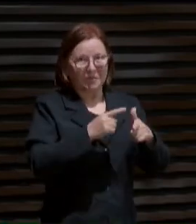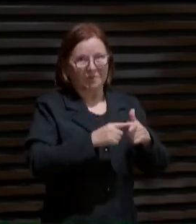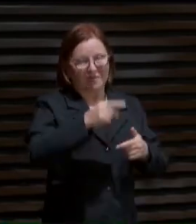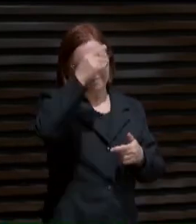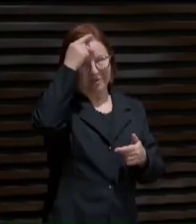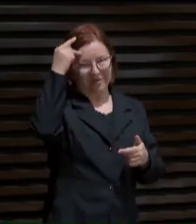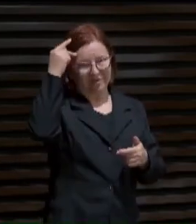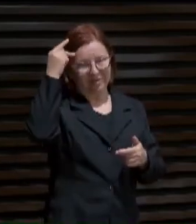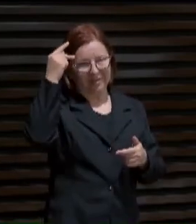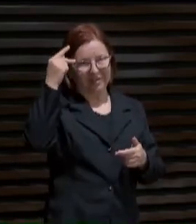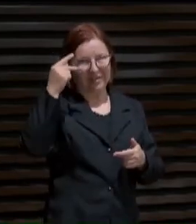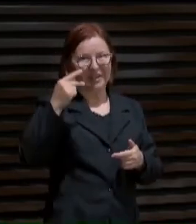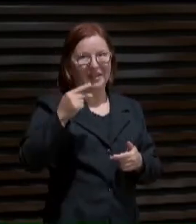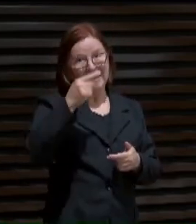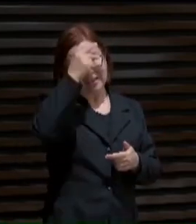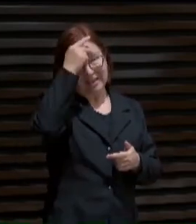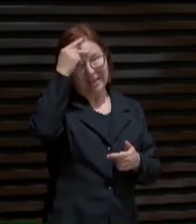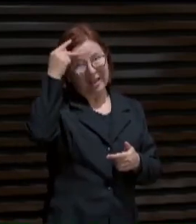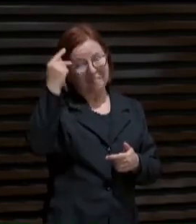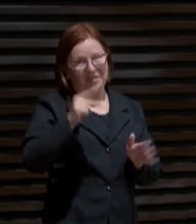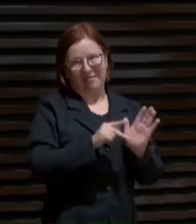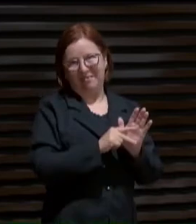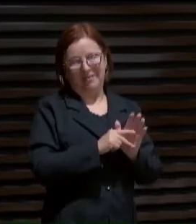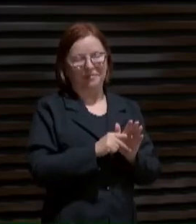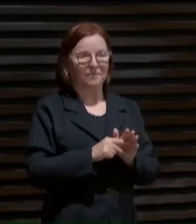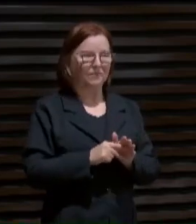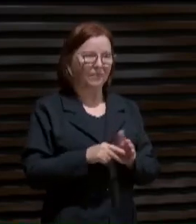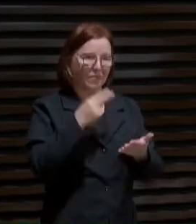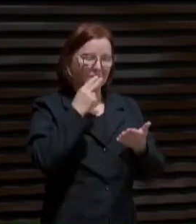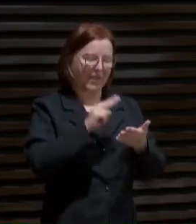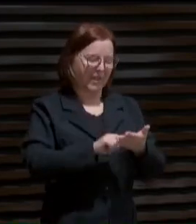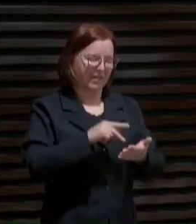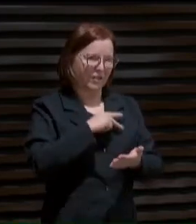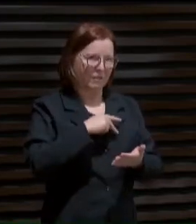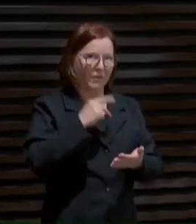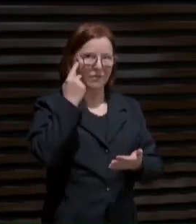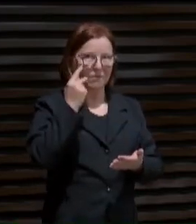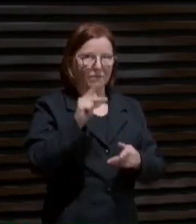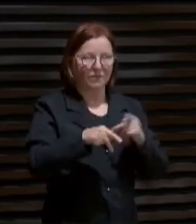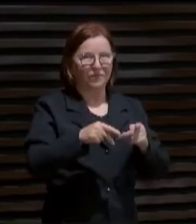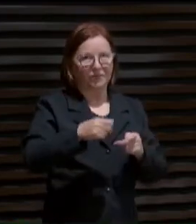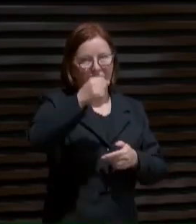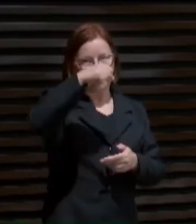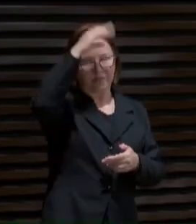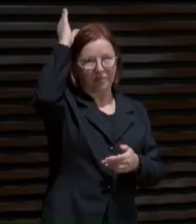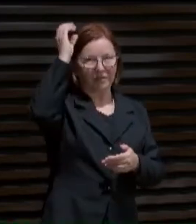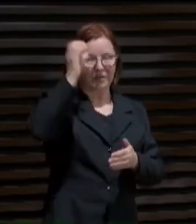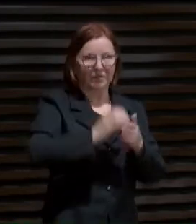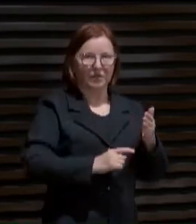quando nós lemos lá na carta de Paulo aos romanos logo no Capítulo 1 Versículo 21 a